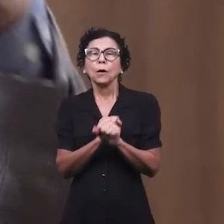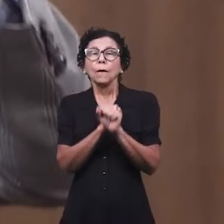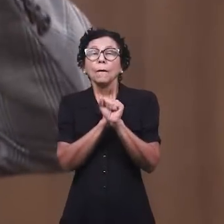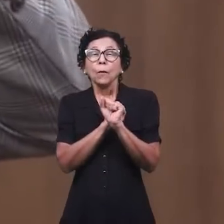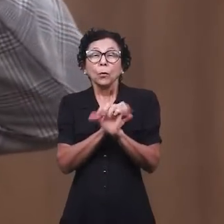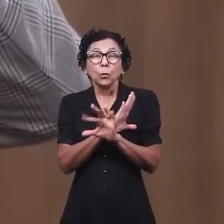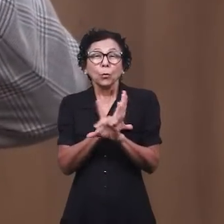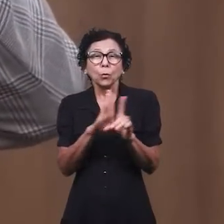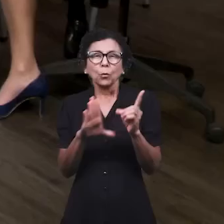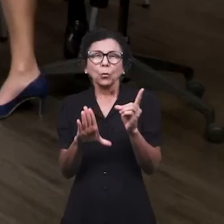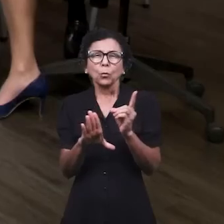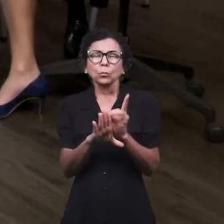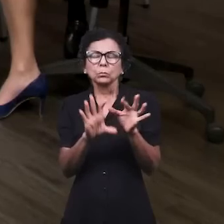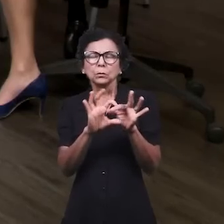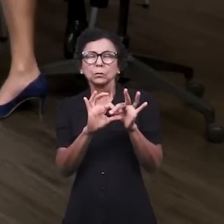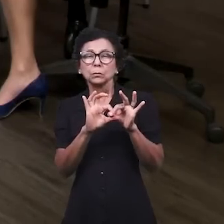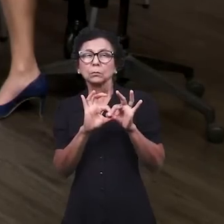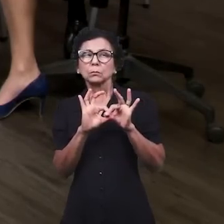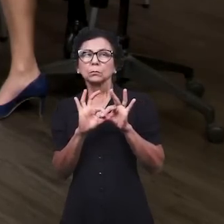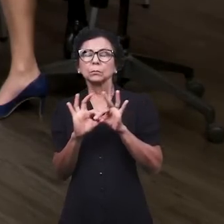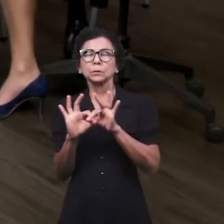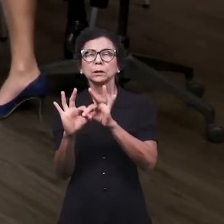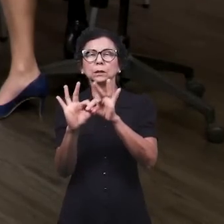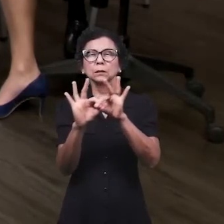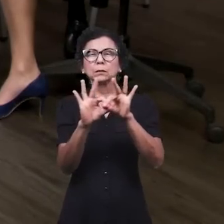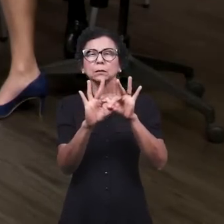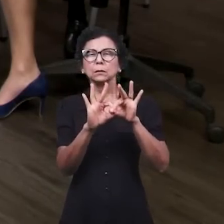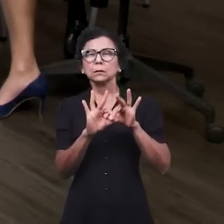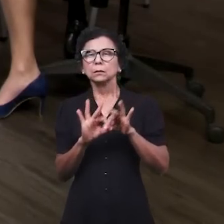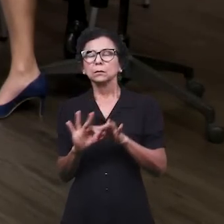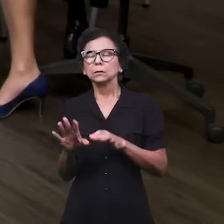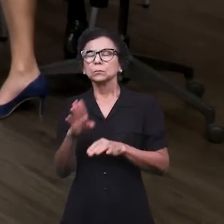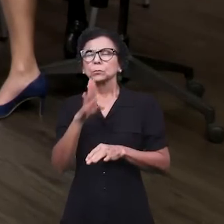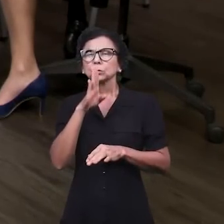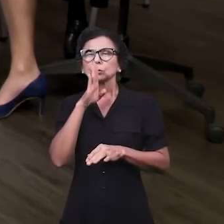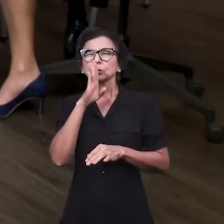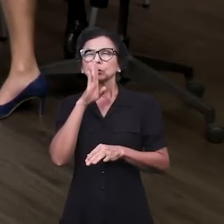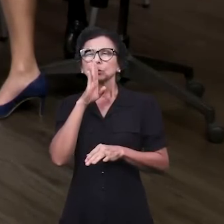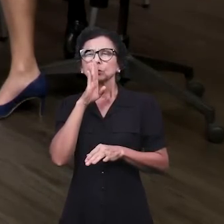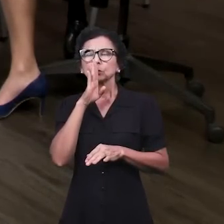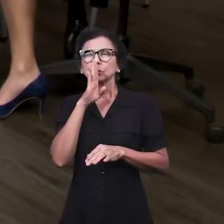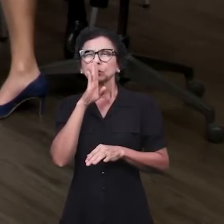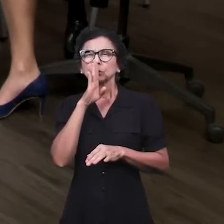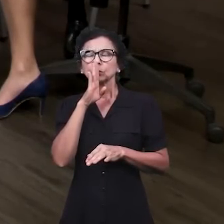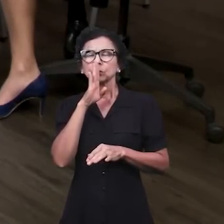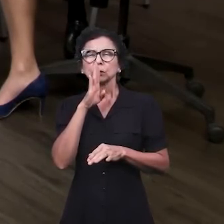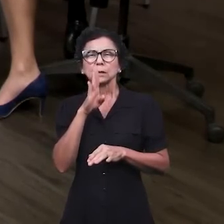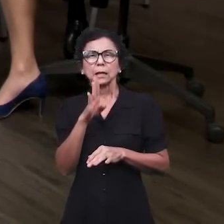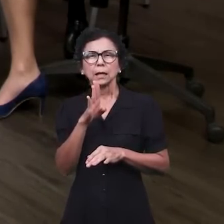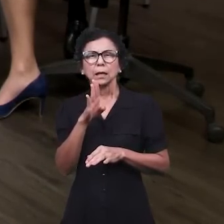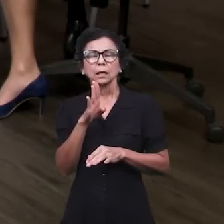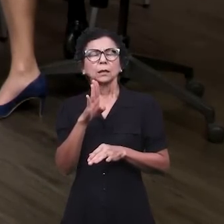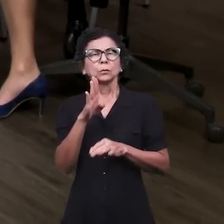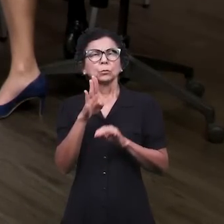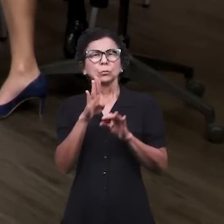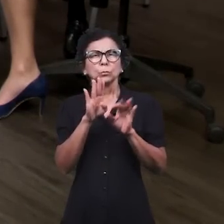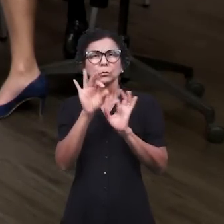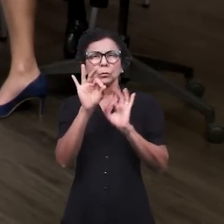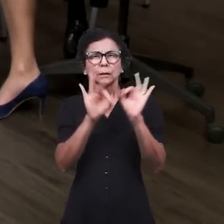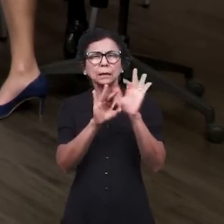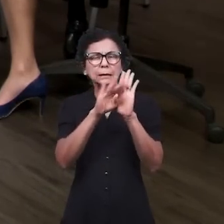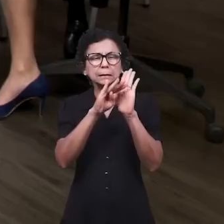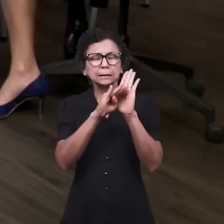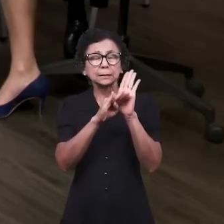criou uma forma diferente, o culto ficou mais solene, os dons espirituais